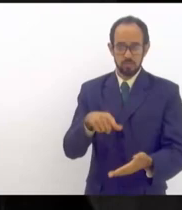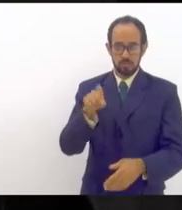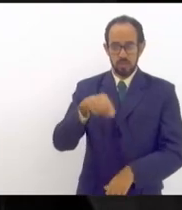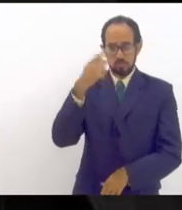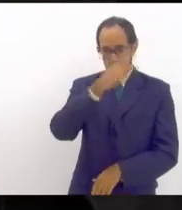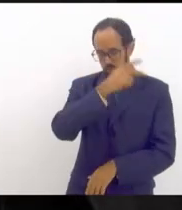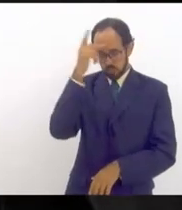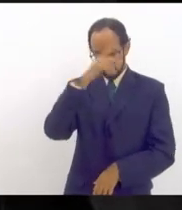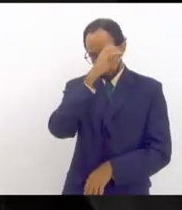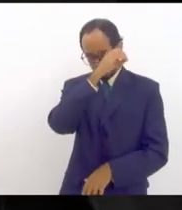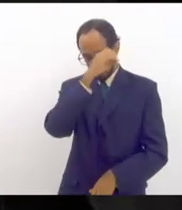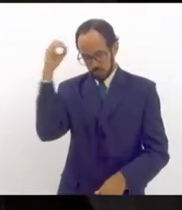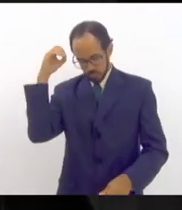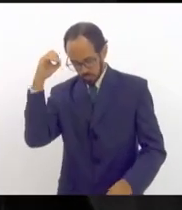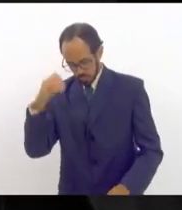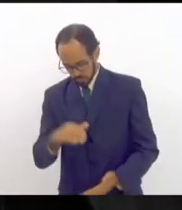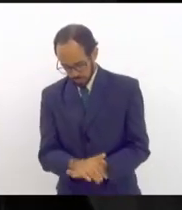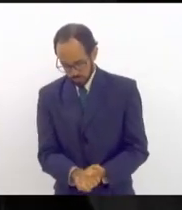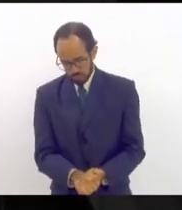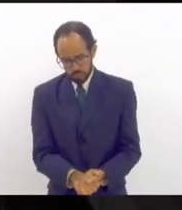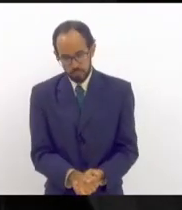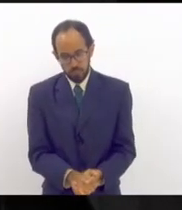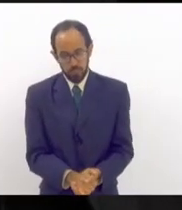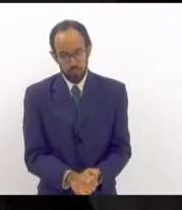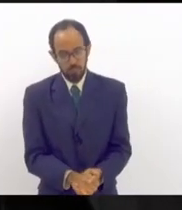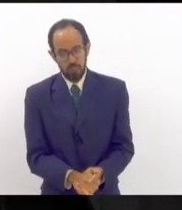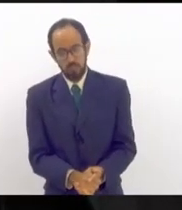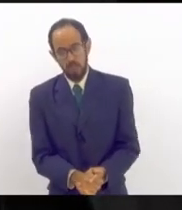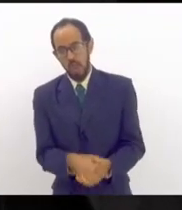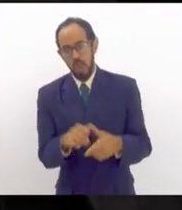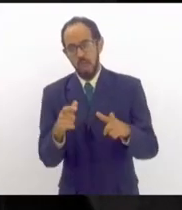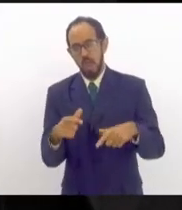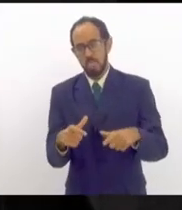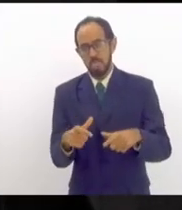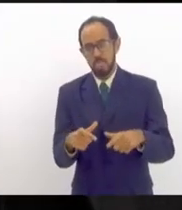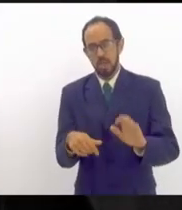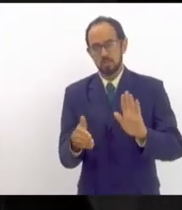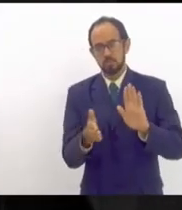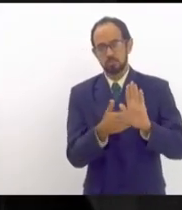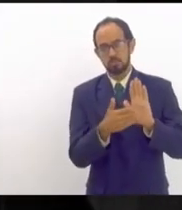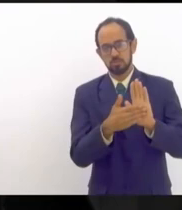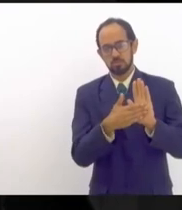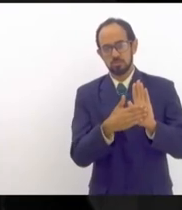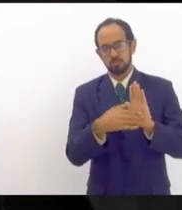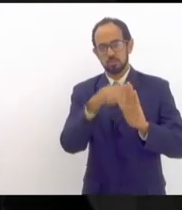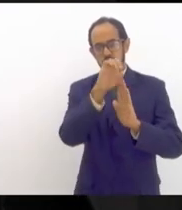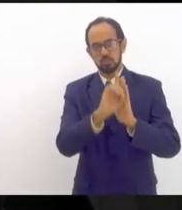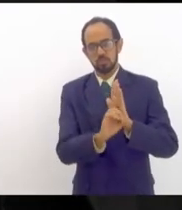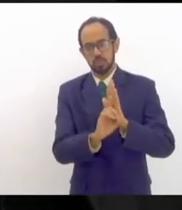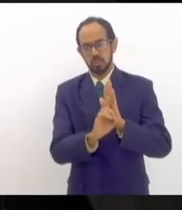inocentes aonde são os propralados direitos humanos